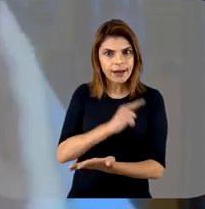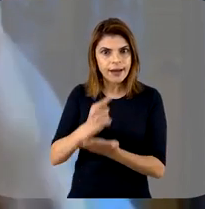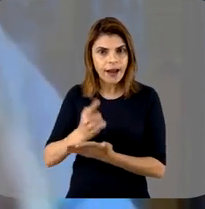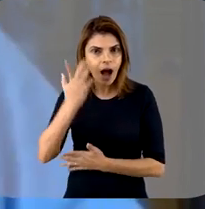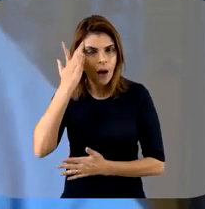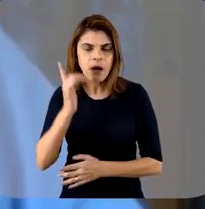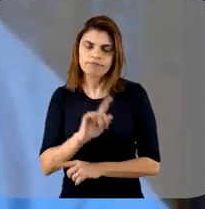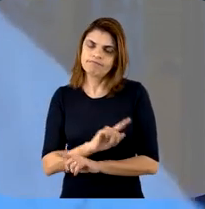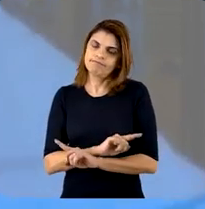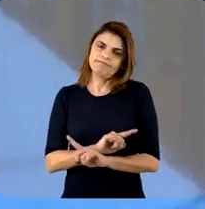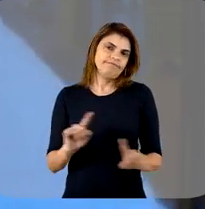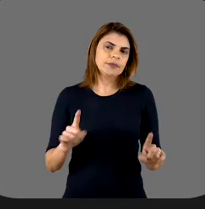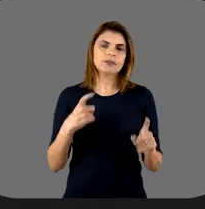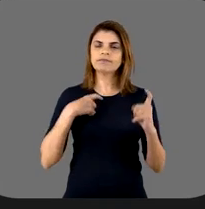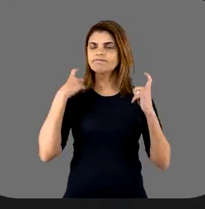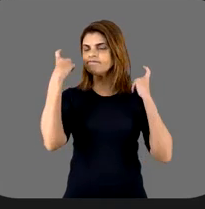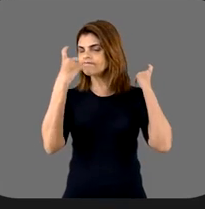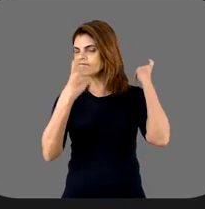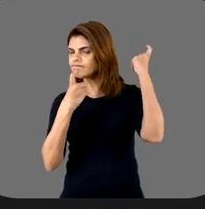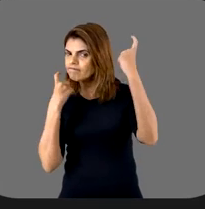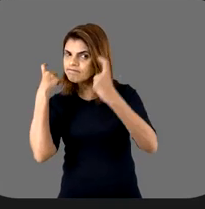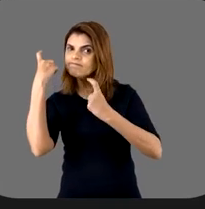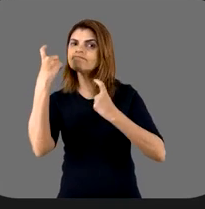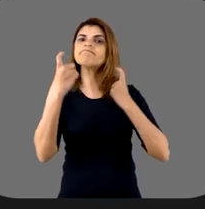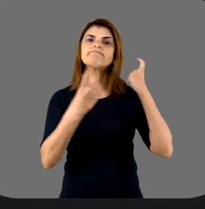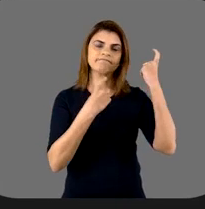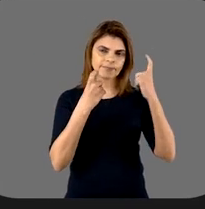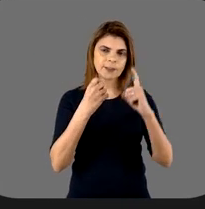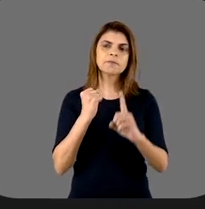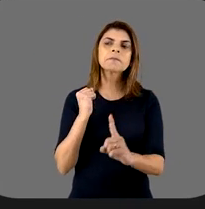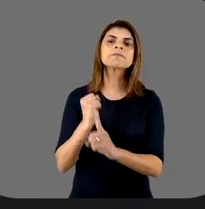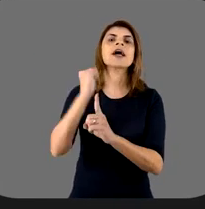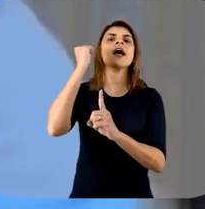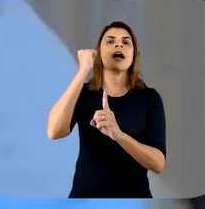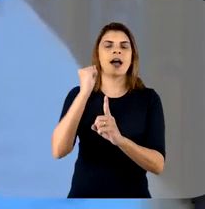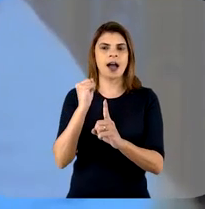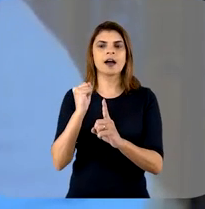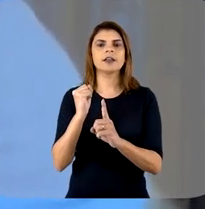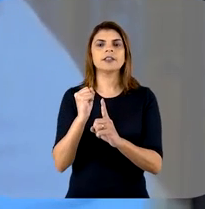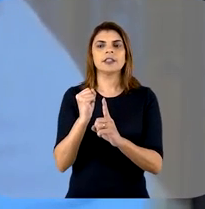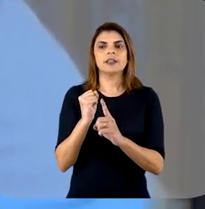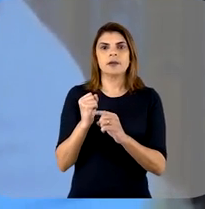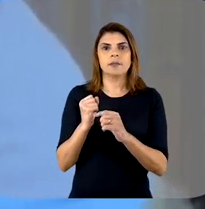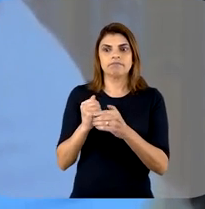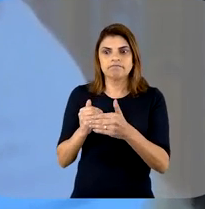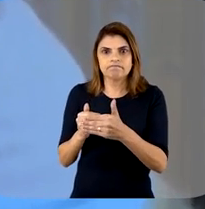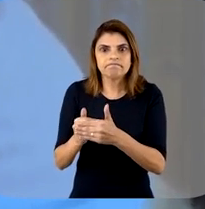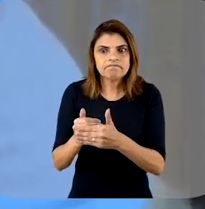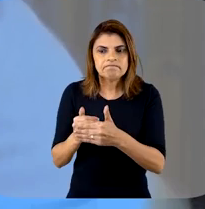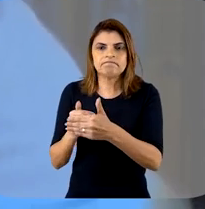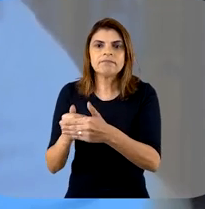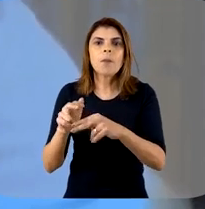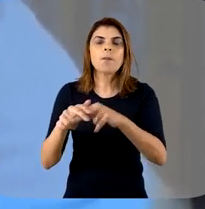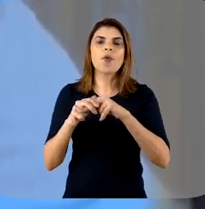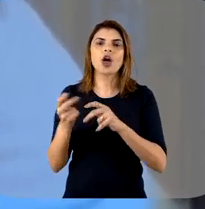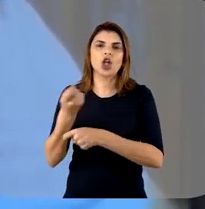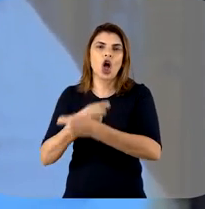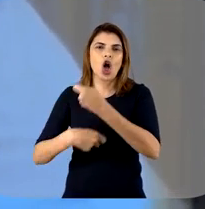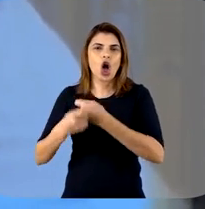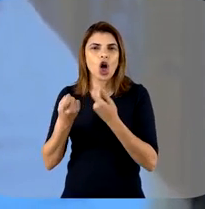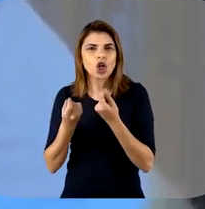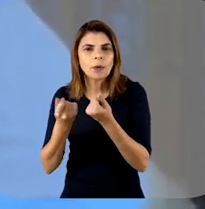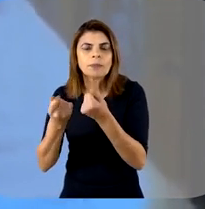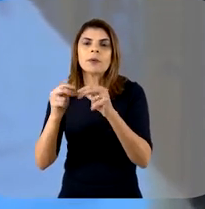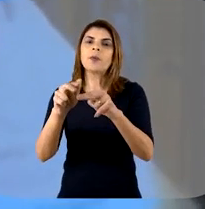é uma imensa preocupação, né? Os efeitos de médio e longo prazo sobre a economia, sobre a sociedade,